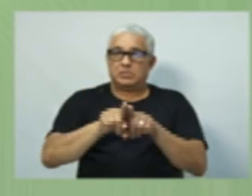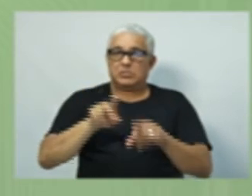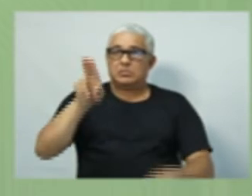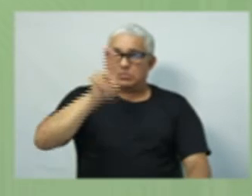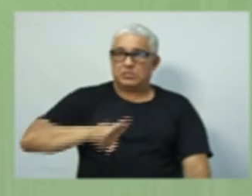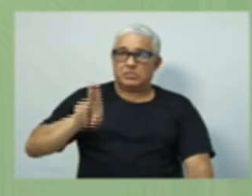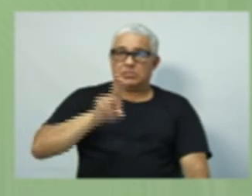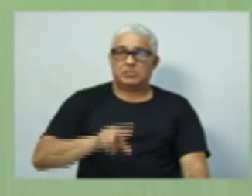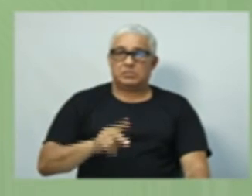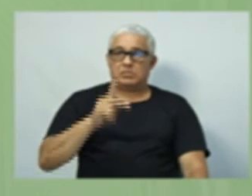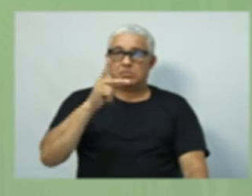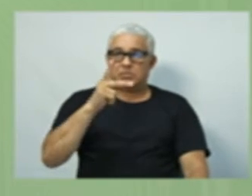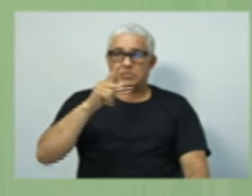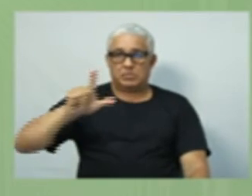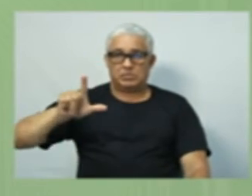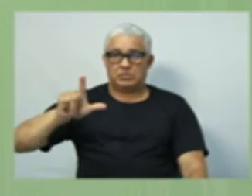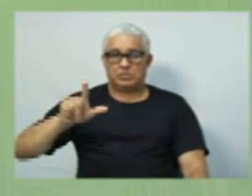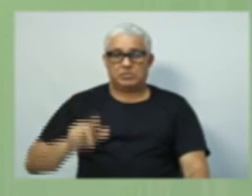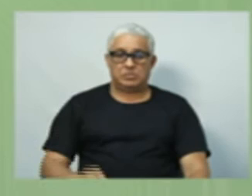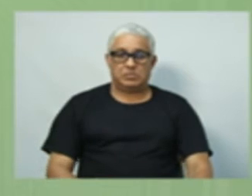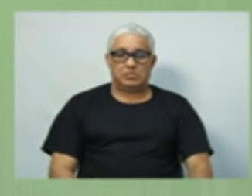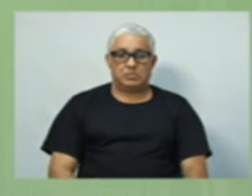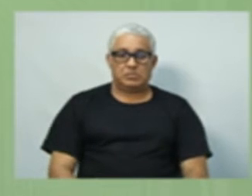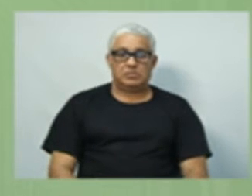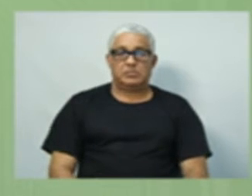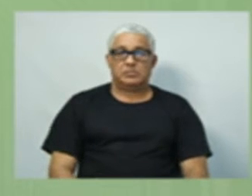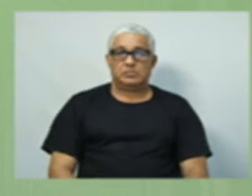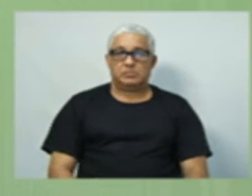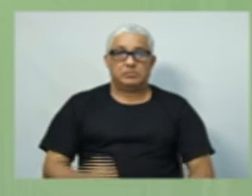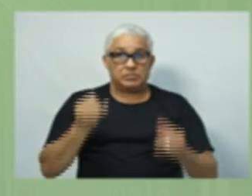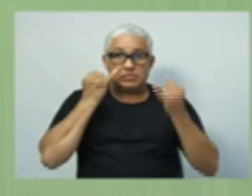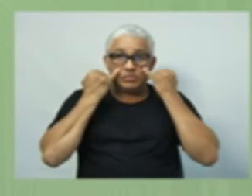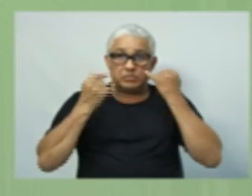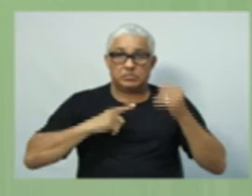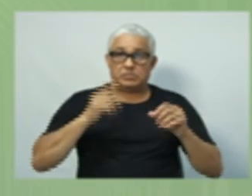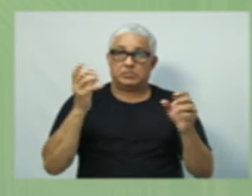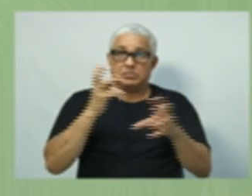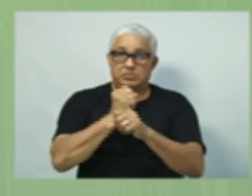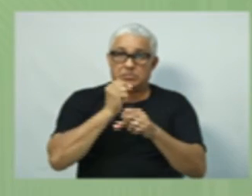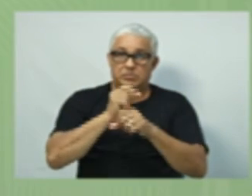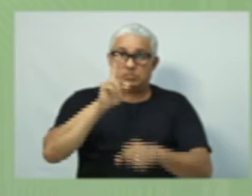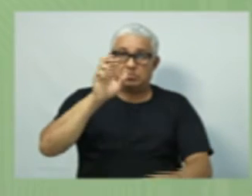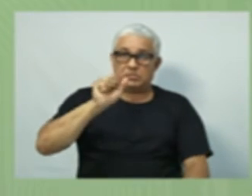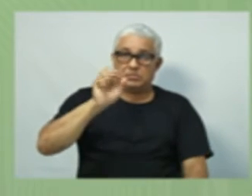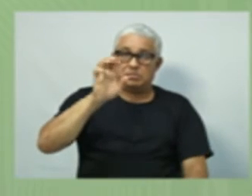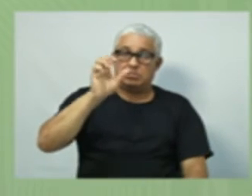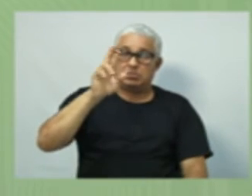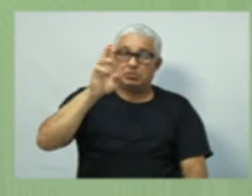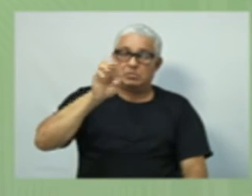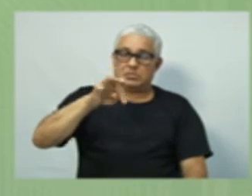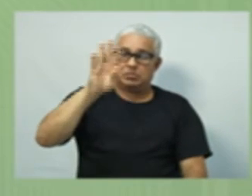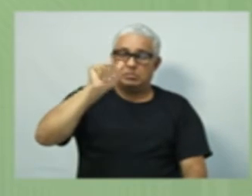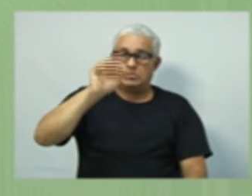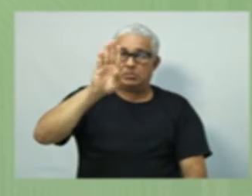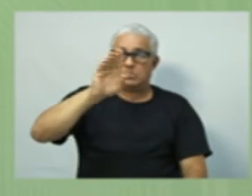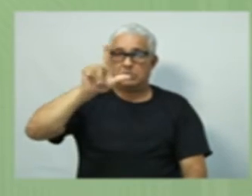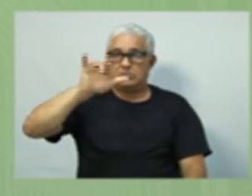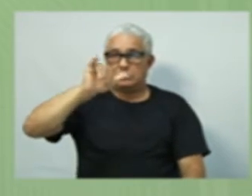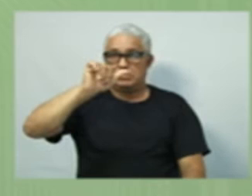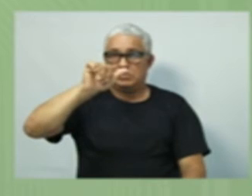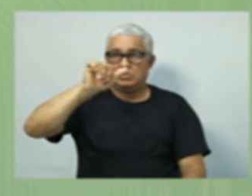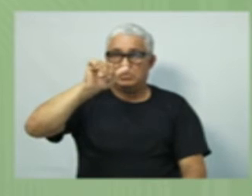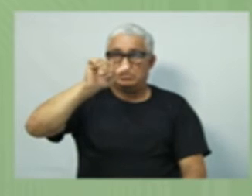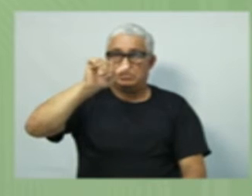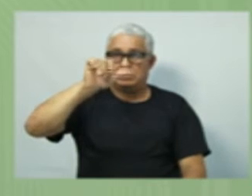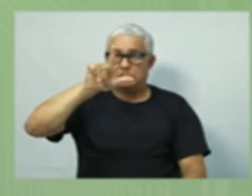meu patrimônio líquido das suas informações que eu tenho pra poder calcular a rentabilidade e retorno sobre o ativo é o